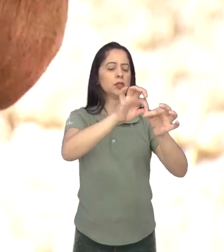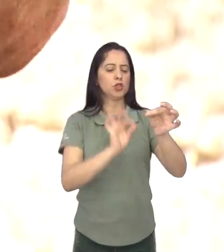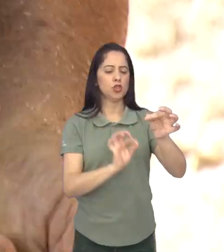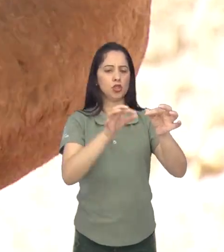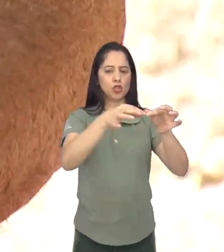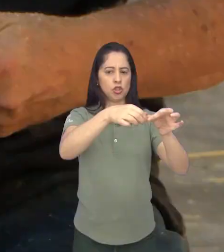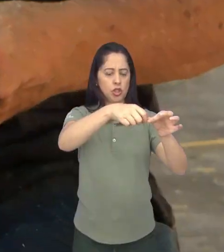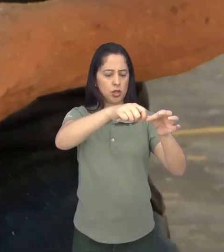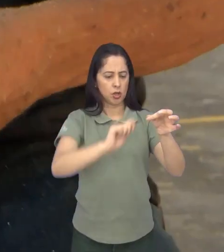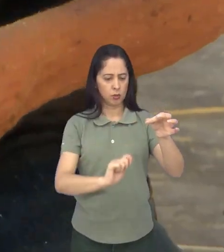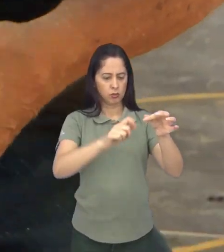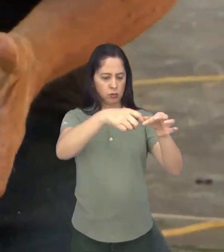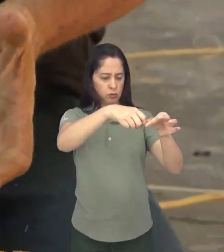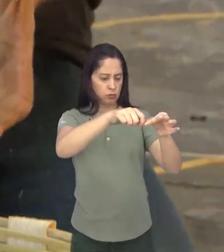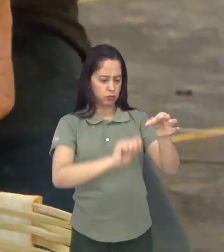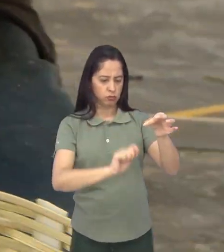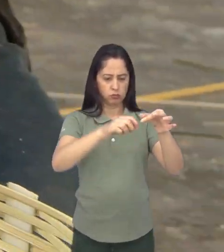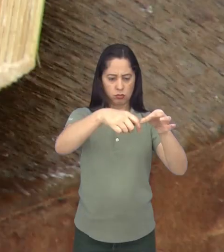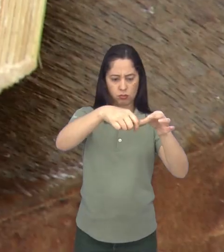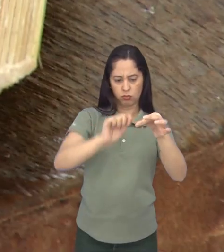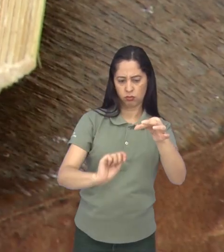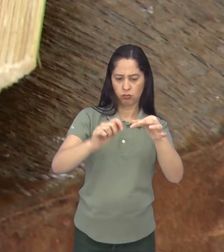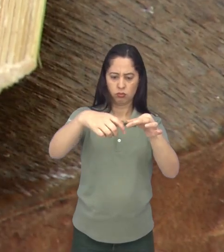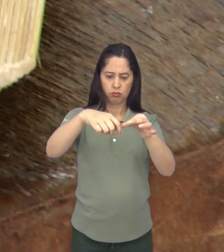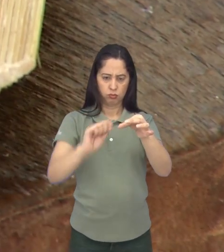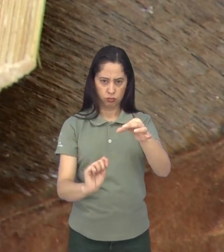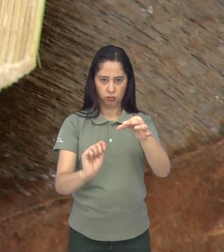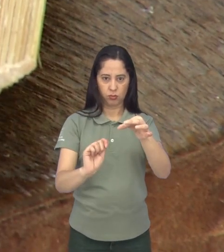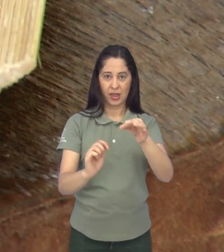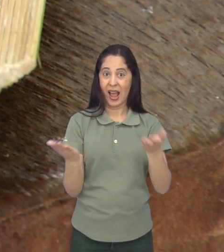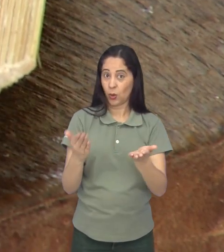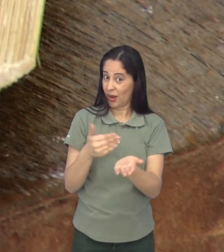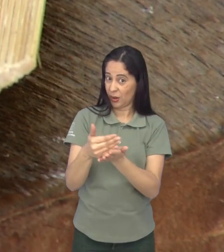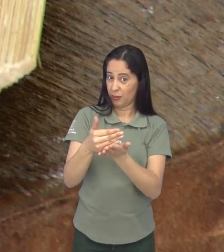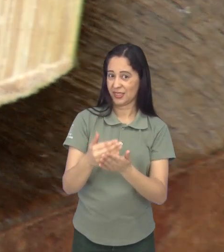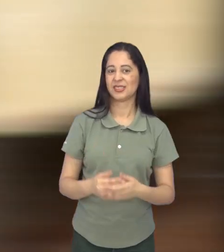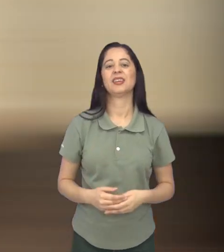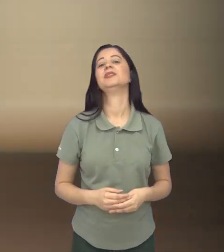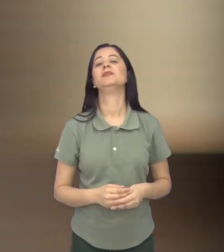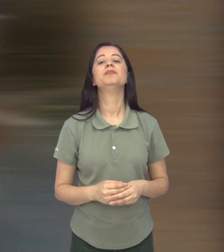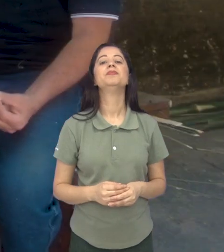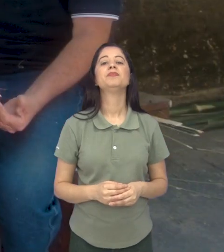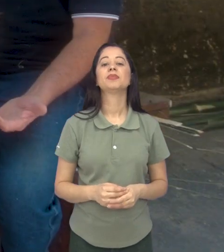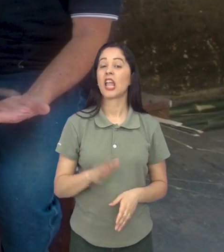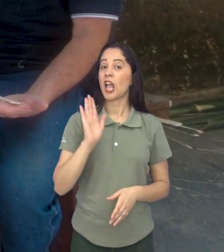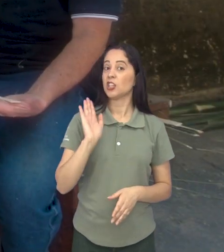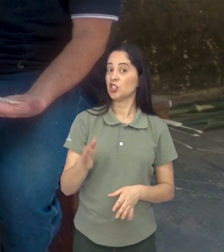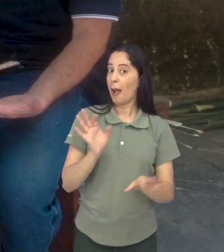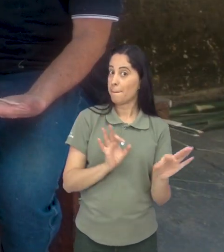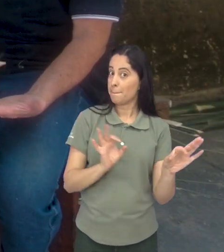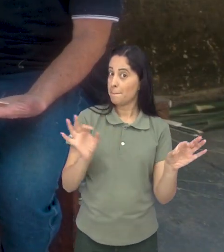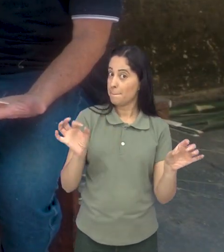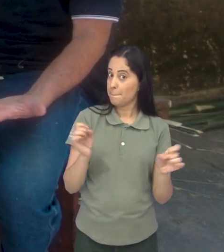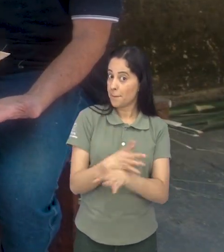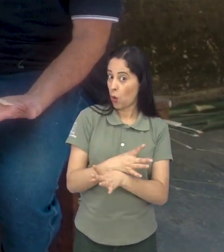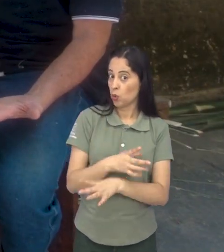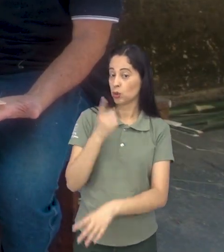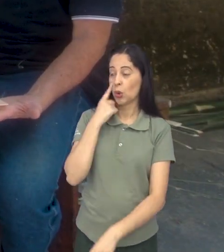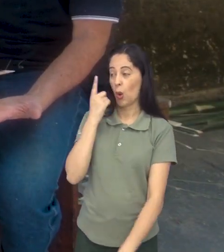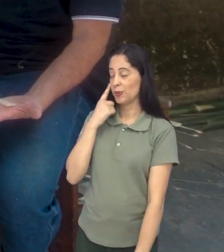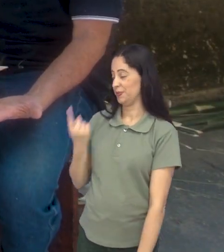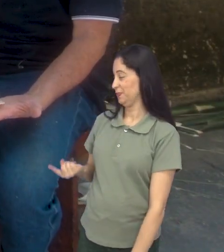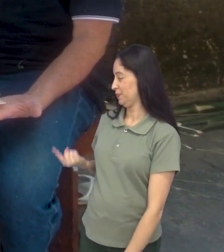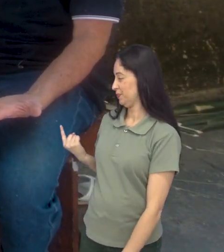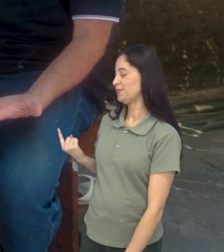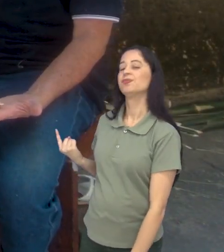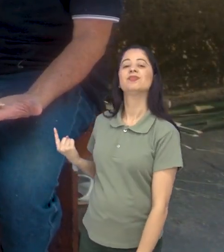deixou todas as tiras limpas e separadas para só começar. De volta e já preparada